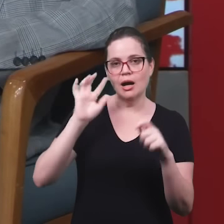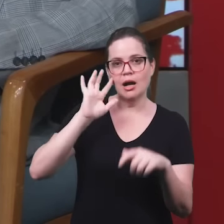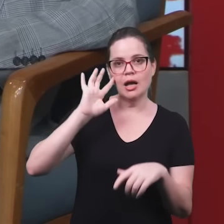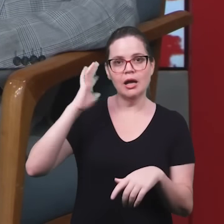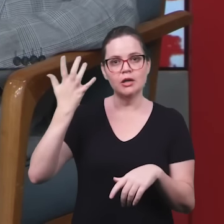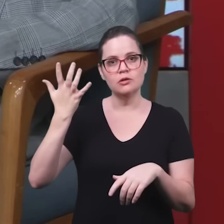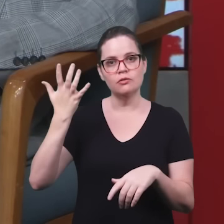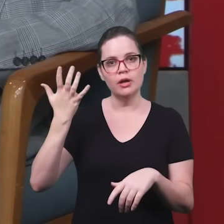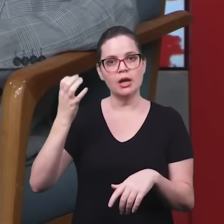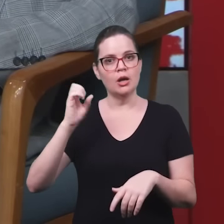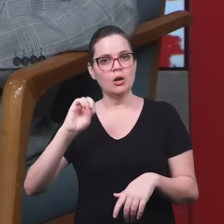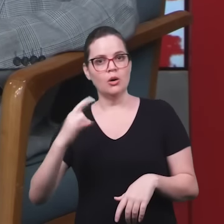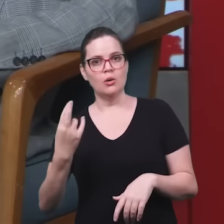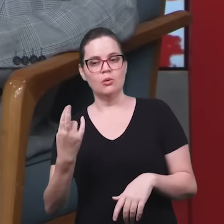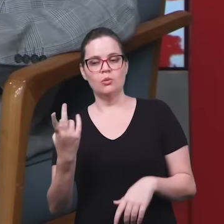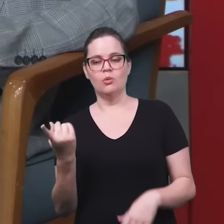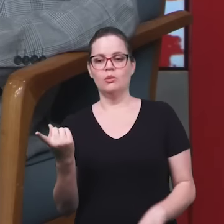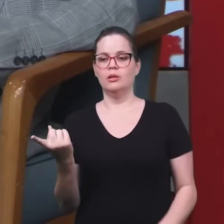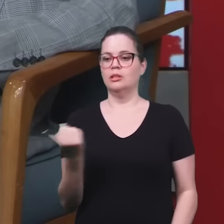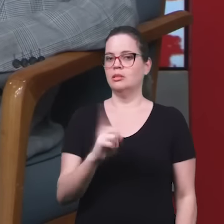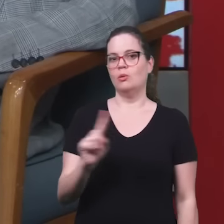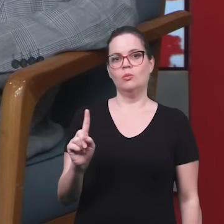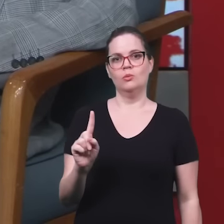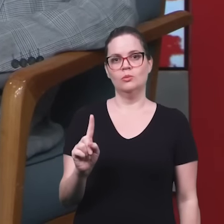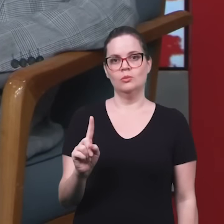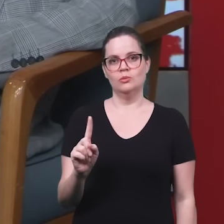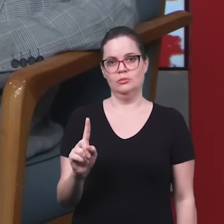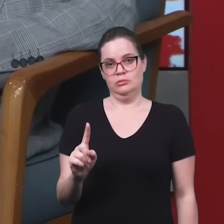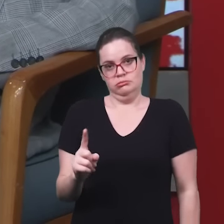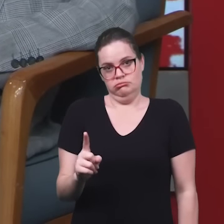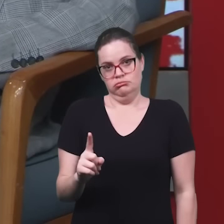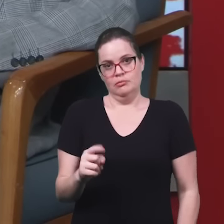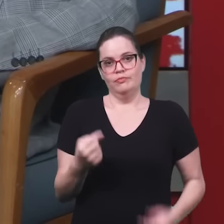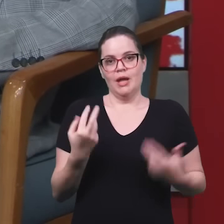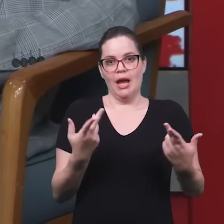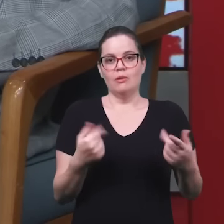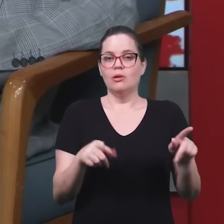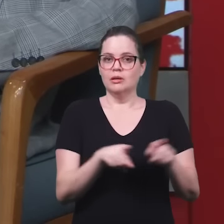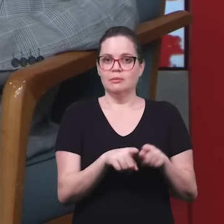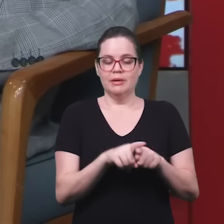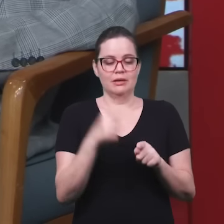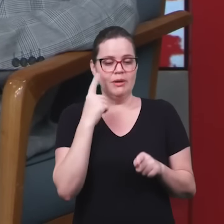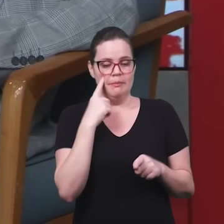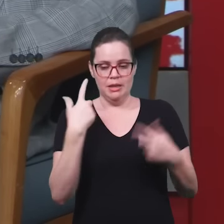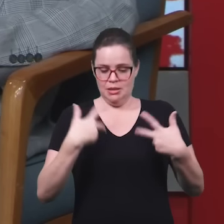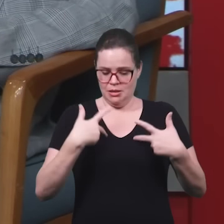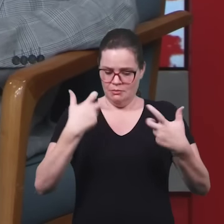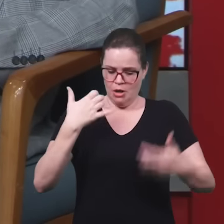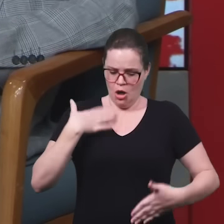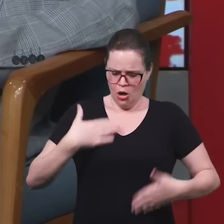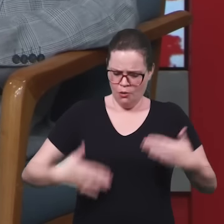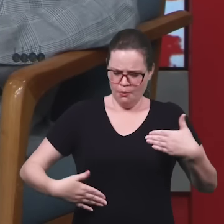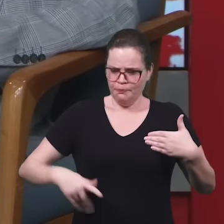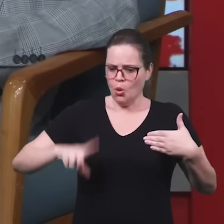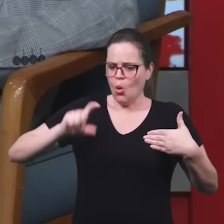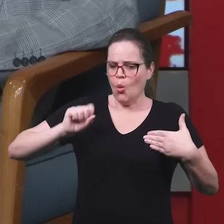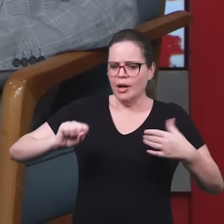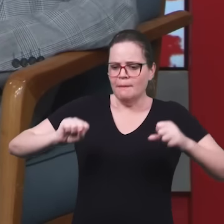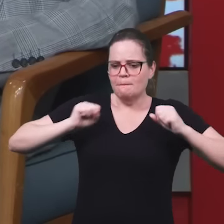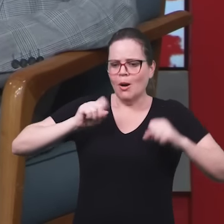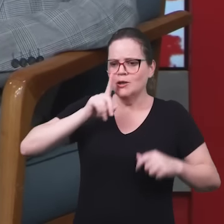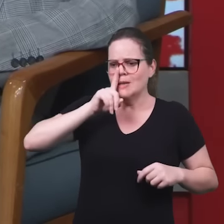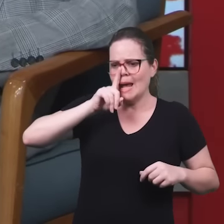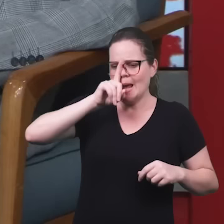for curada, levar o paciente à morte. Então, a igreja, do ponto de